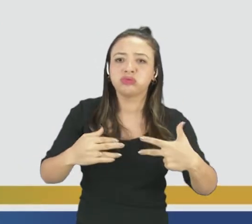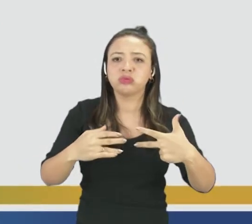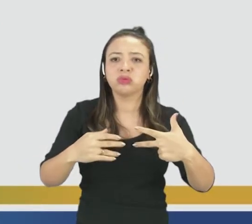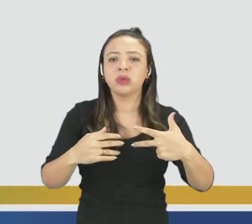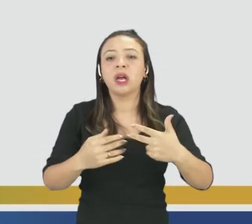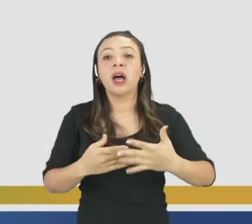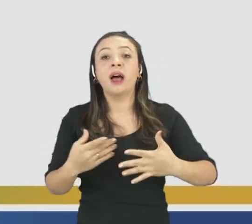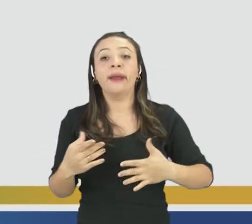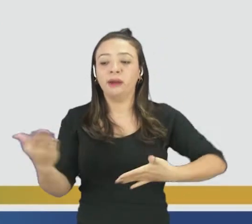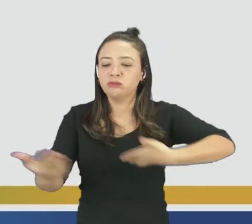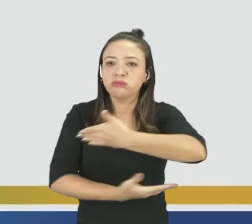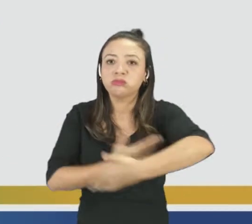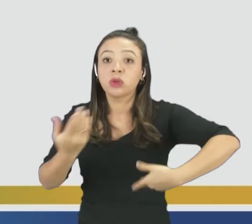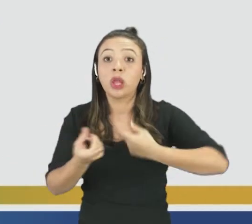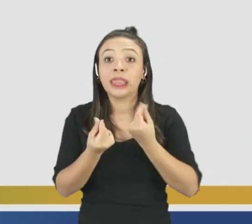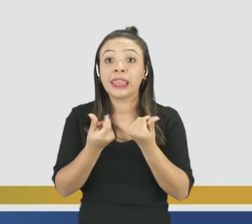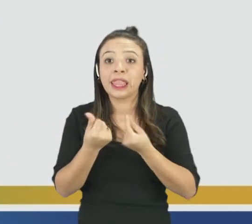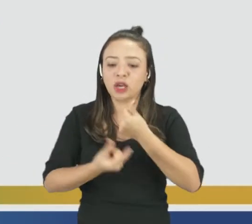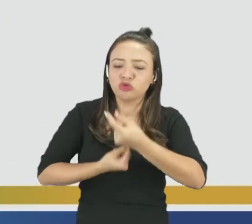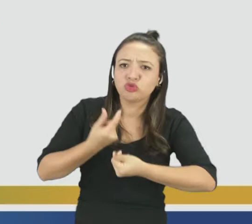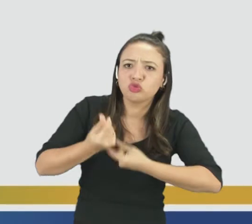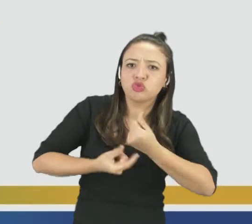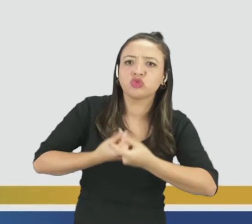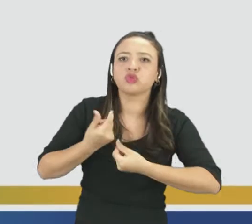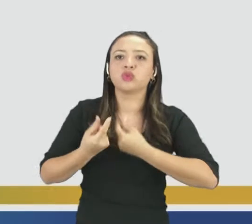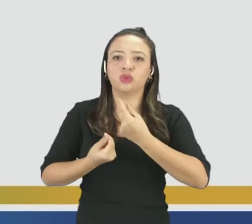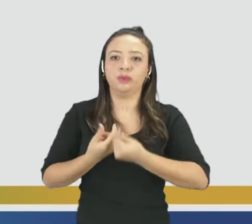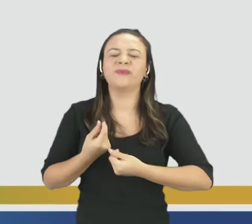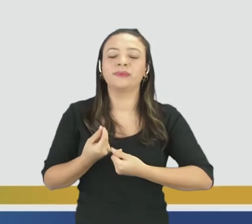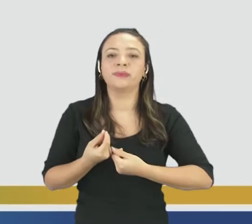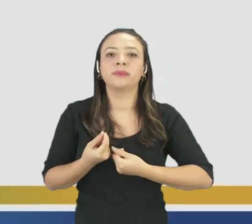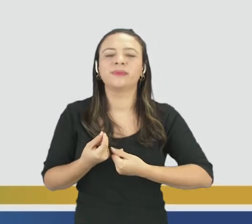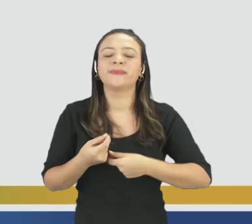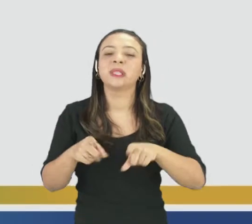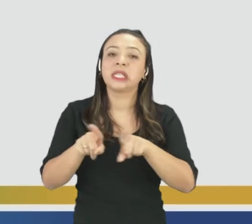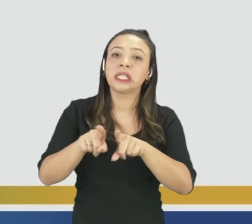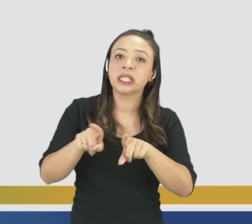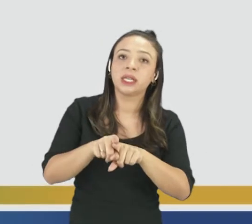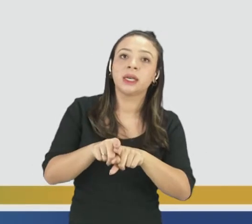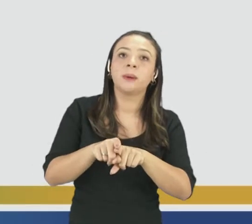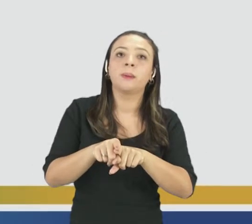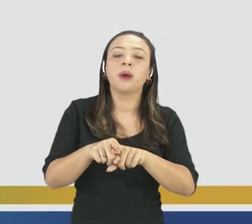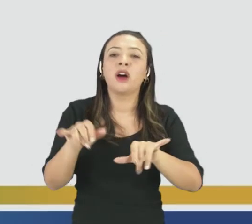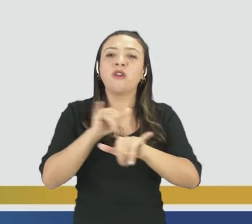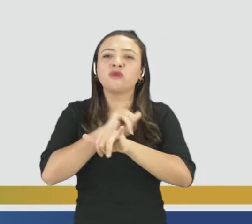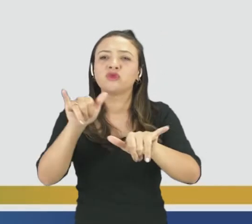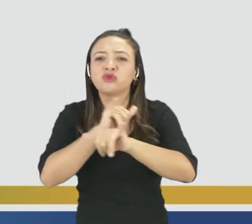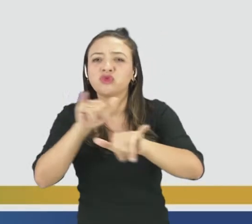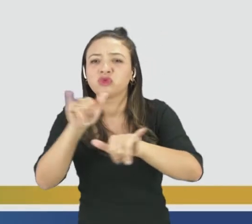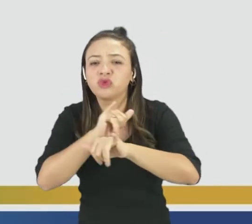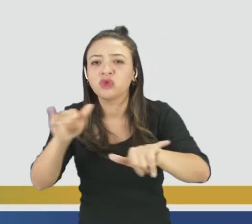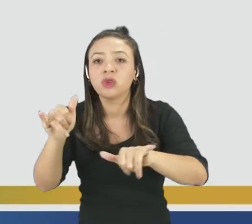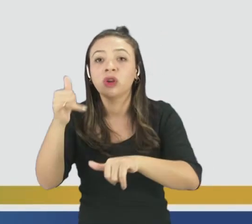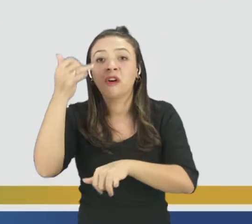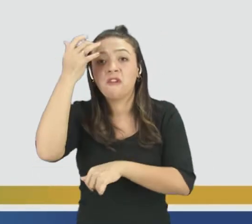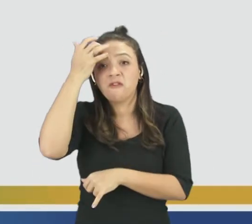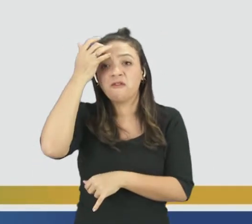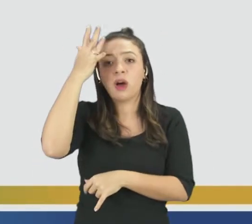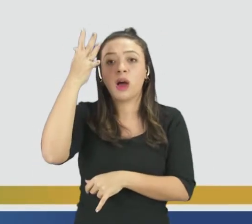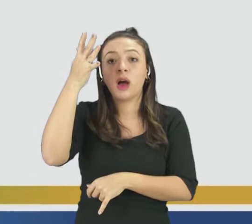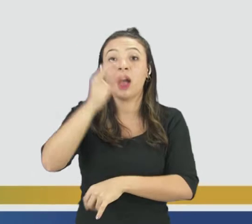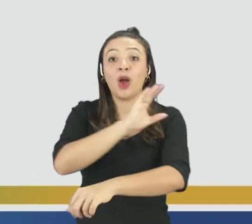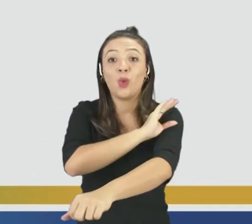transações financeiras e essa divulgação e facilitação de conhecimento